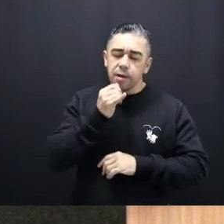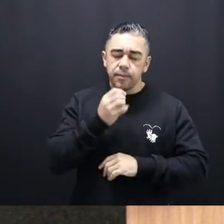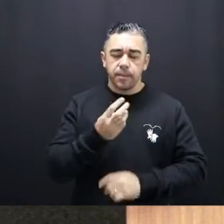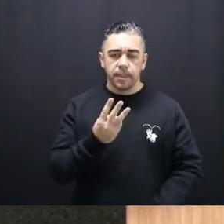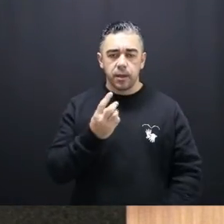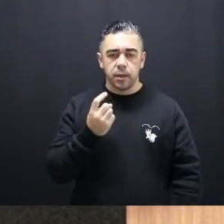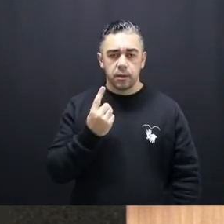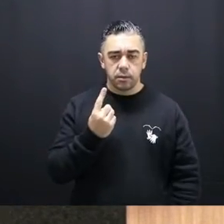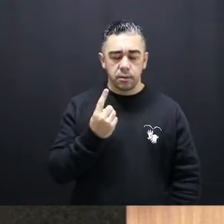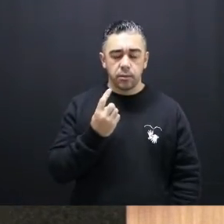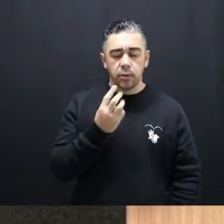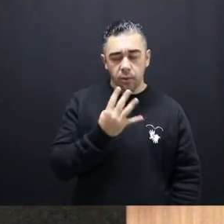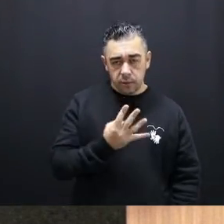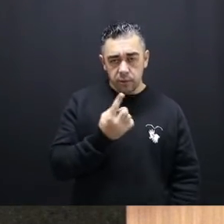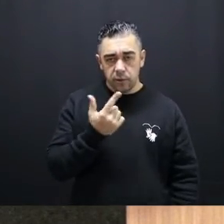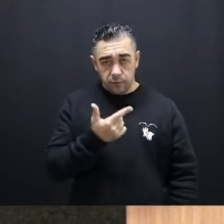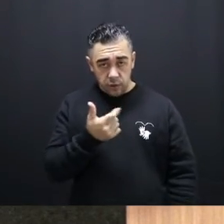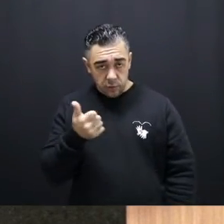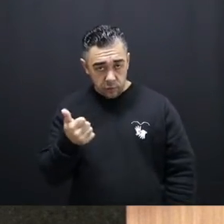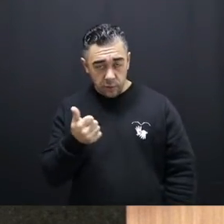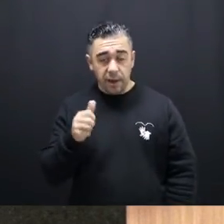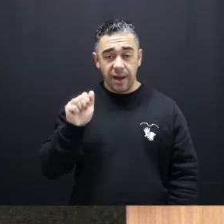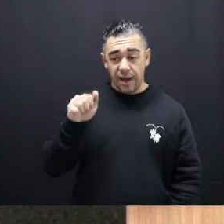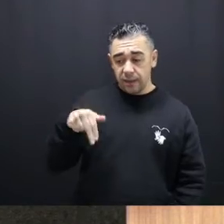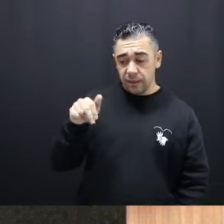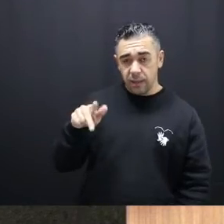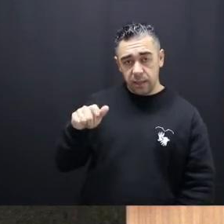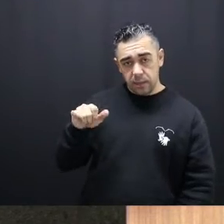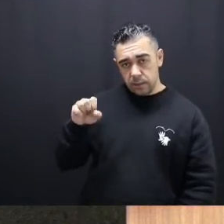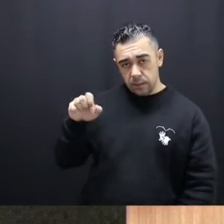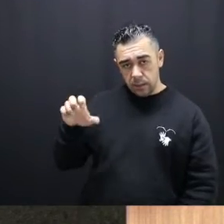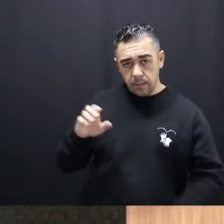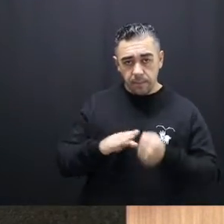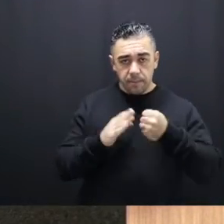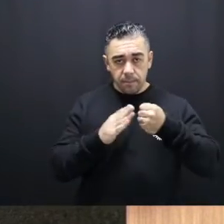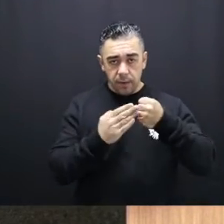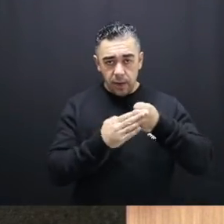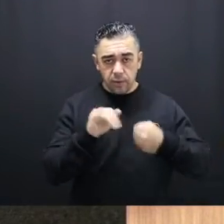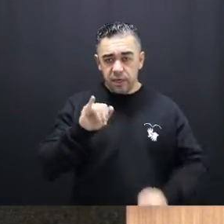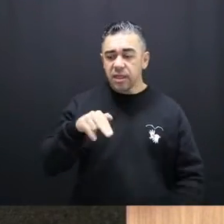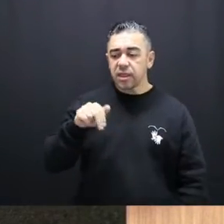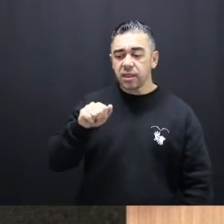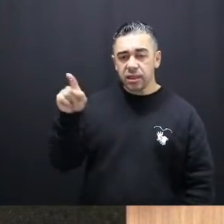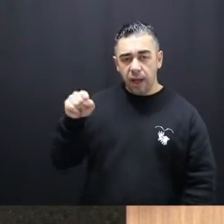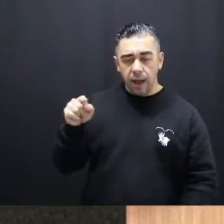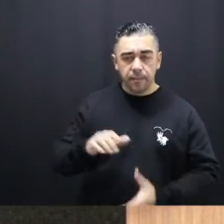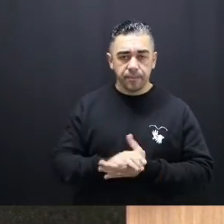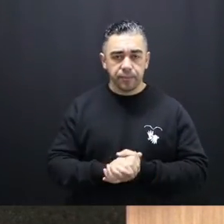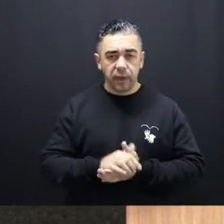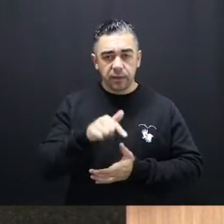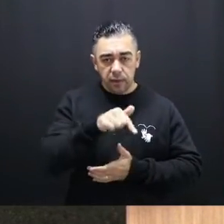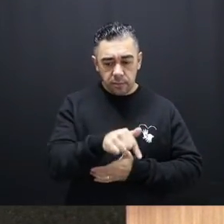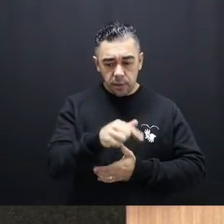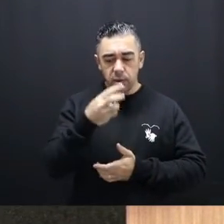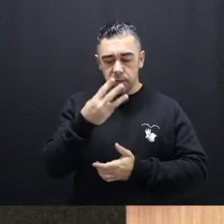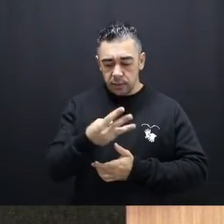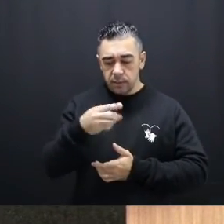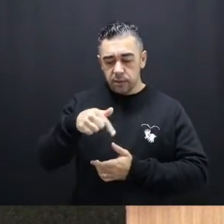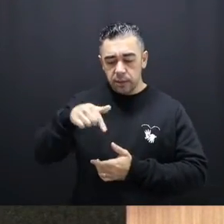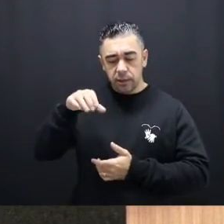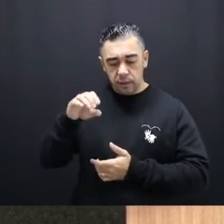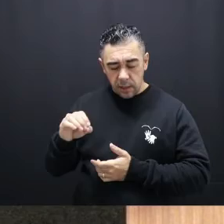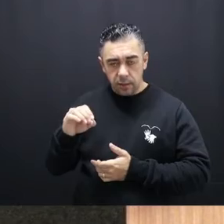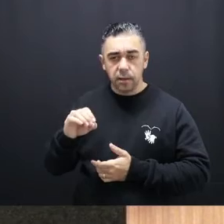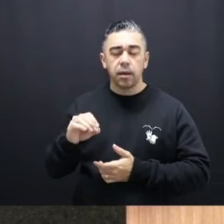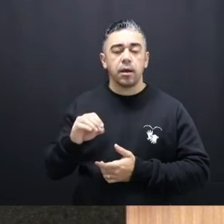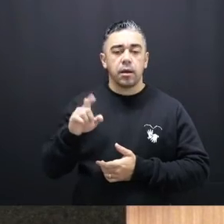número 3421 na rua Annelise e gelise crise no bairro e na indicação 7000/370